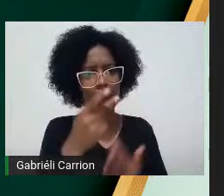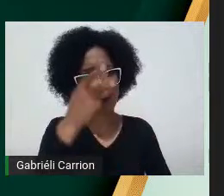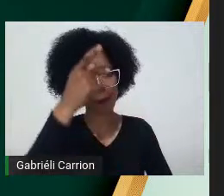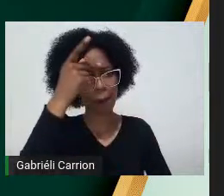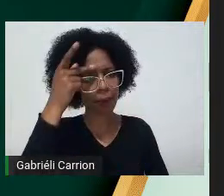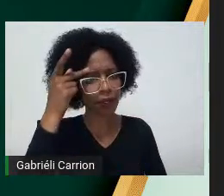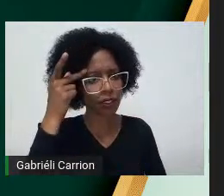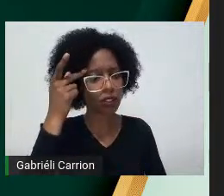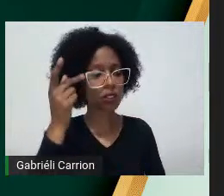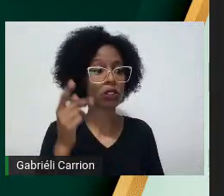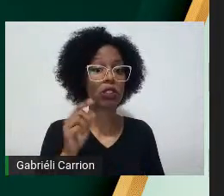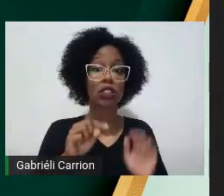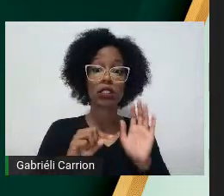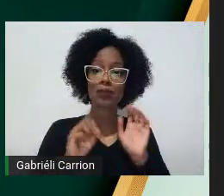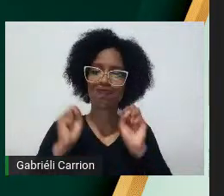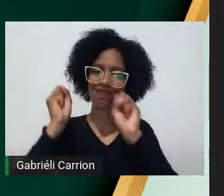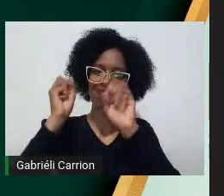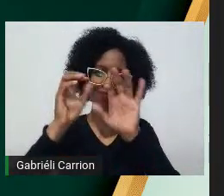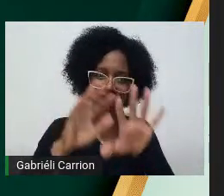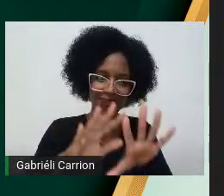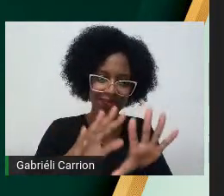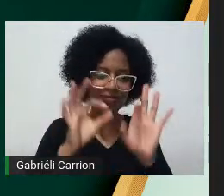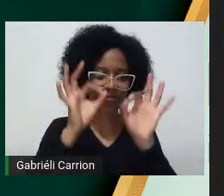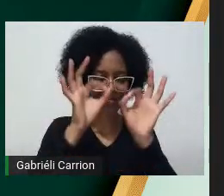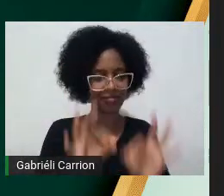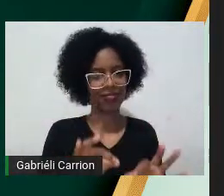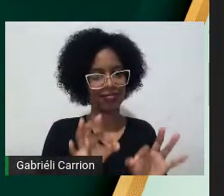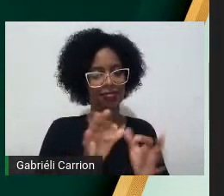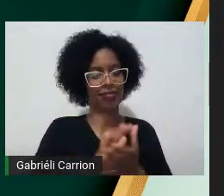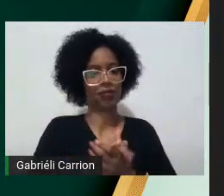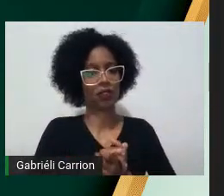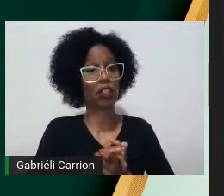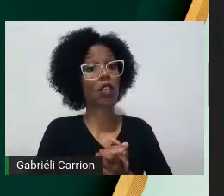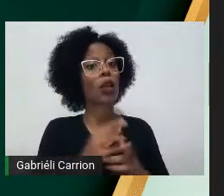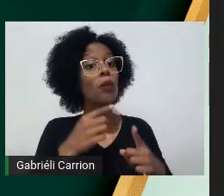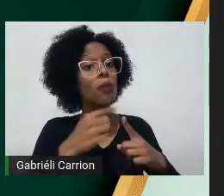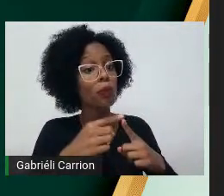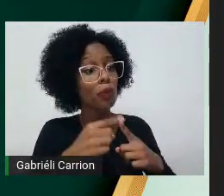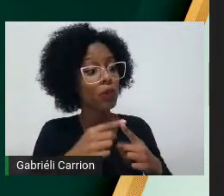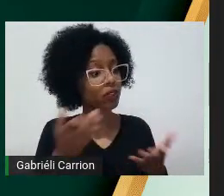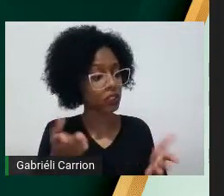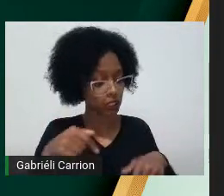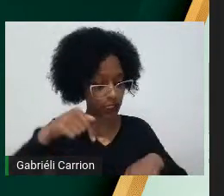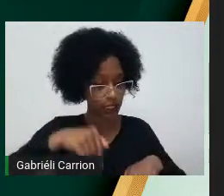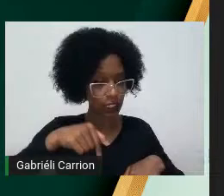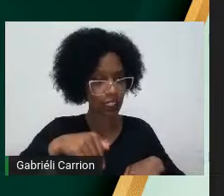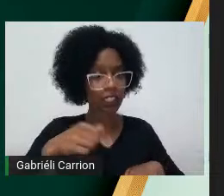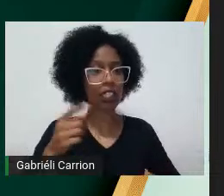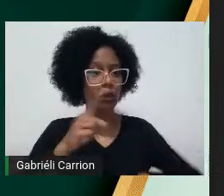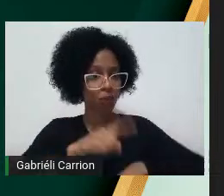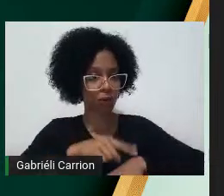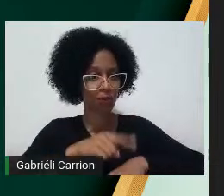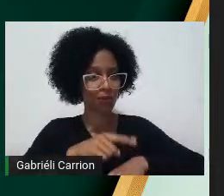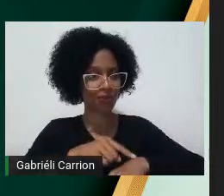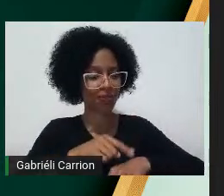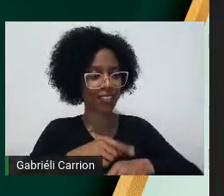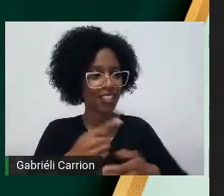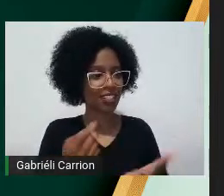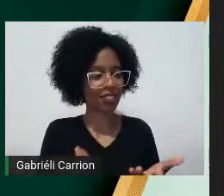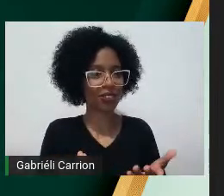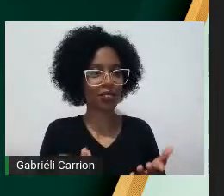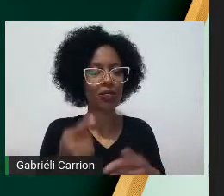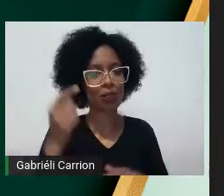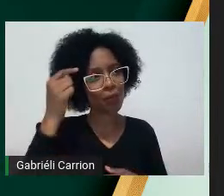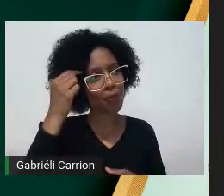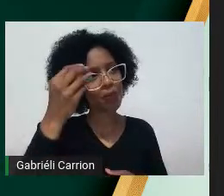sempre pessoas abençoadas nas nossas vidas, porque vocês, cada vez que passam por aqui, deixam um pouquinho de vocês com a gente, e nós